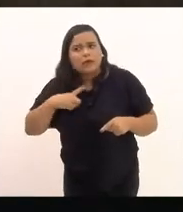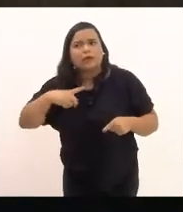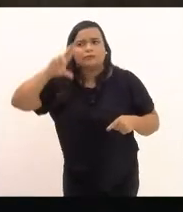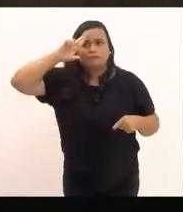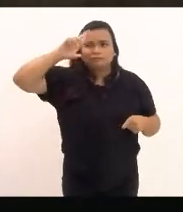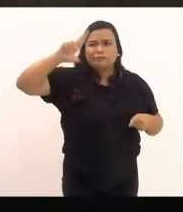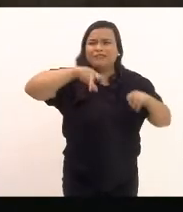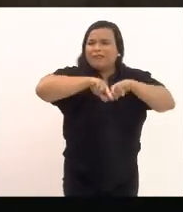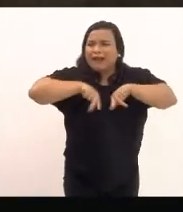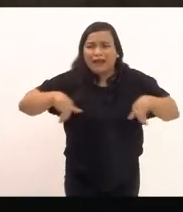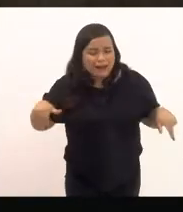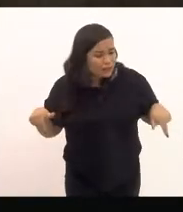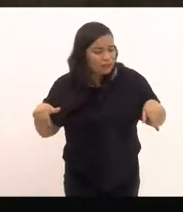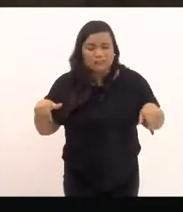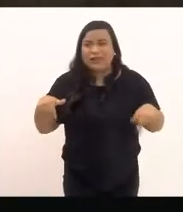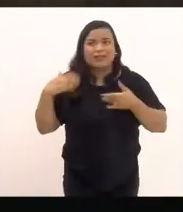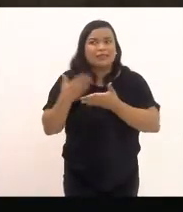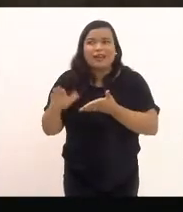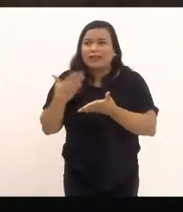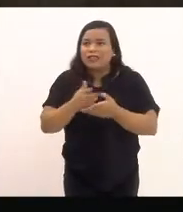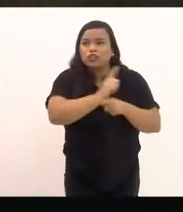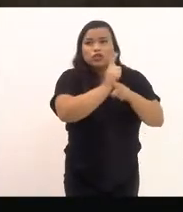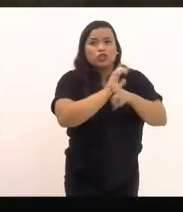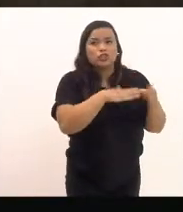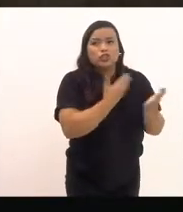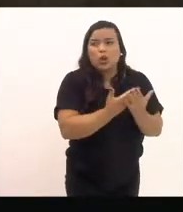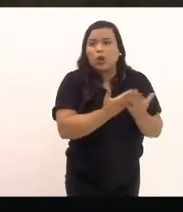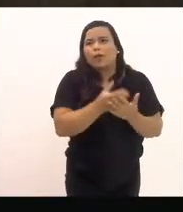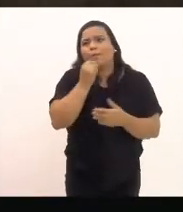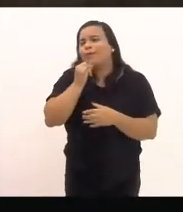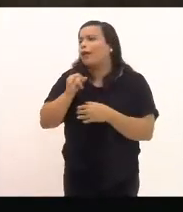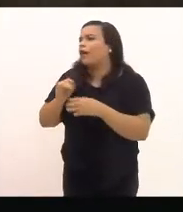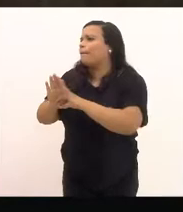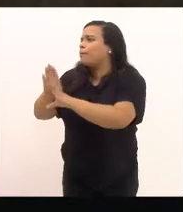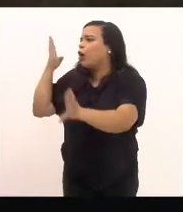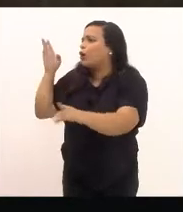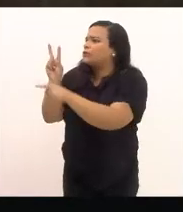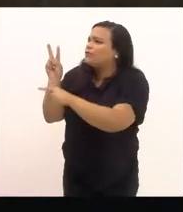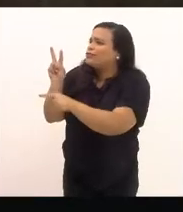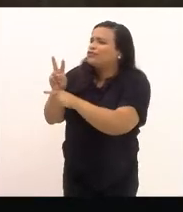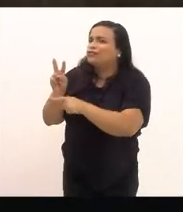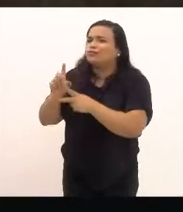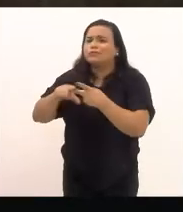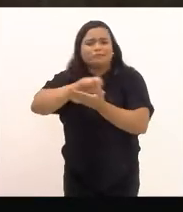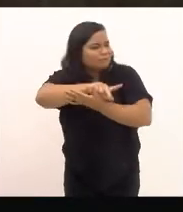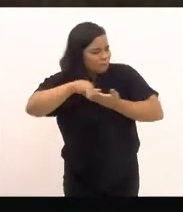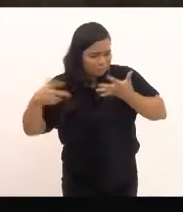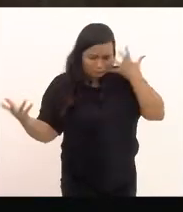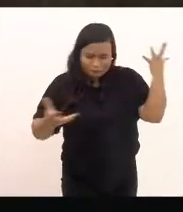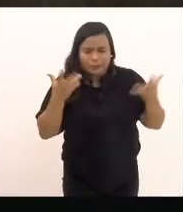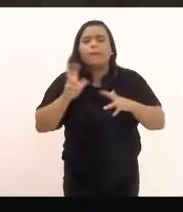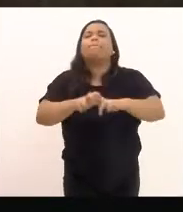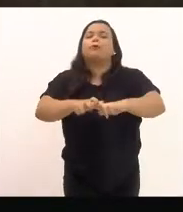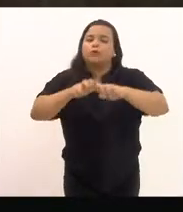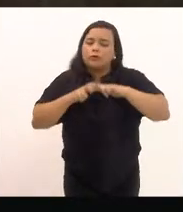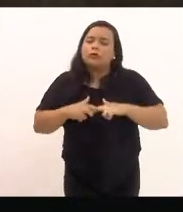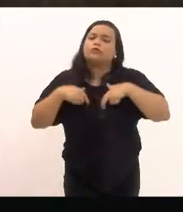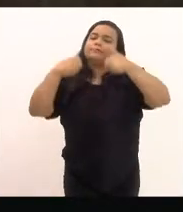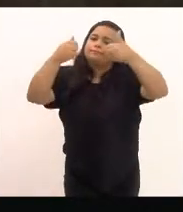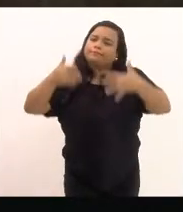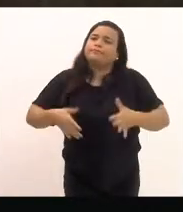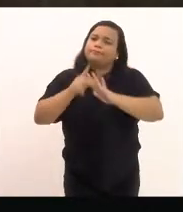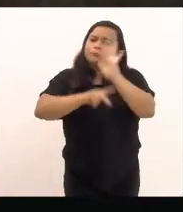envolve tarefas que nada tem a ver com gestão escolar, portaria, vigilância de escola. Por isso eu quero destacar esse